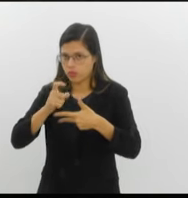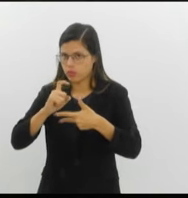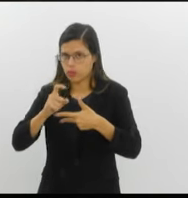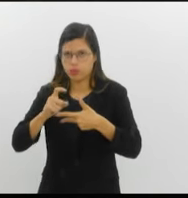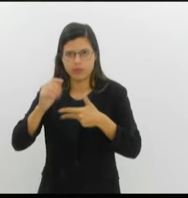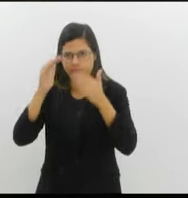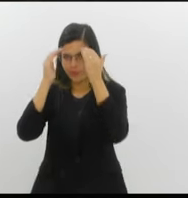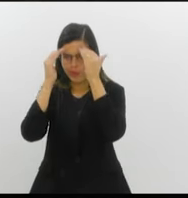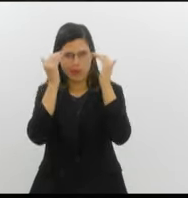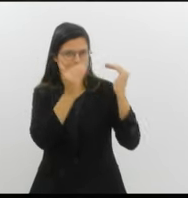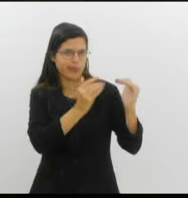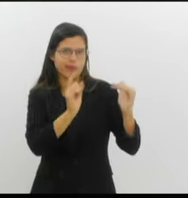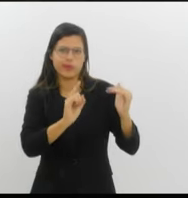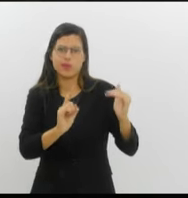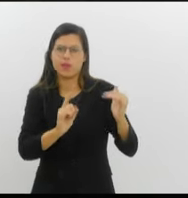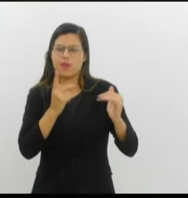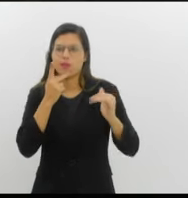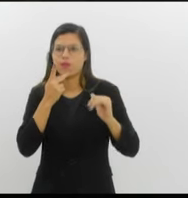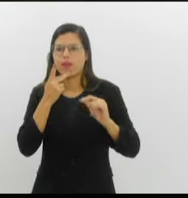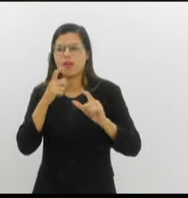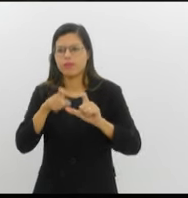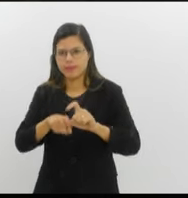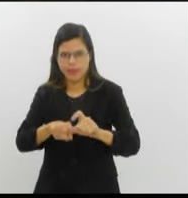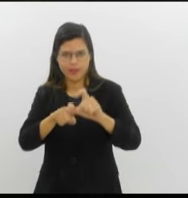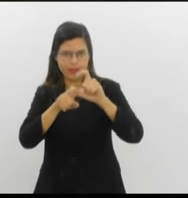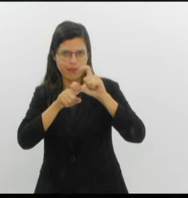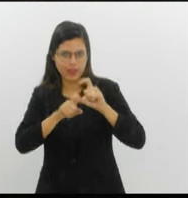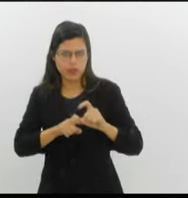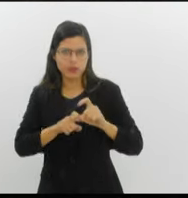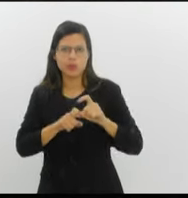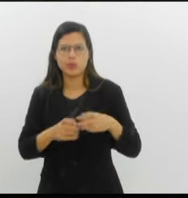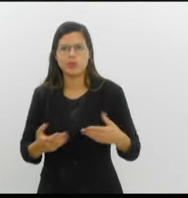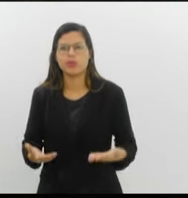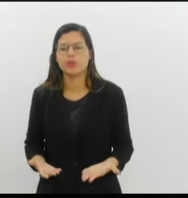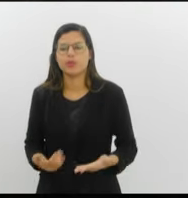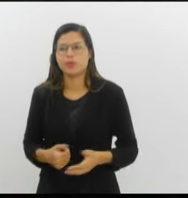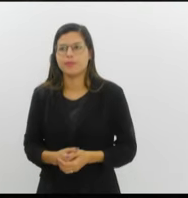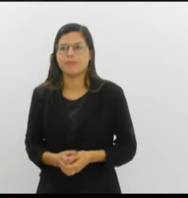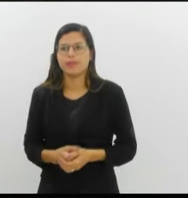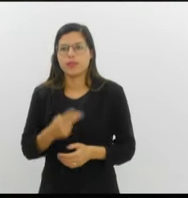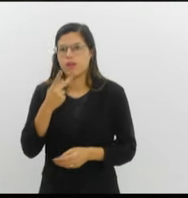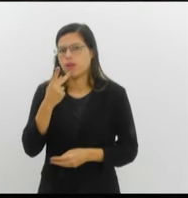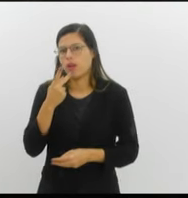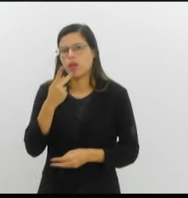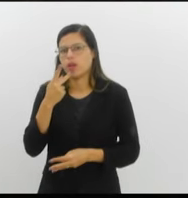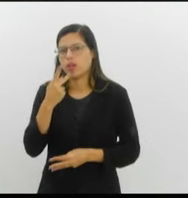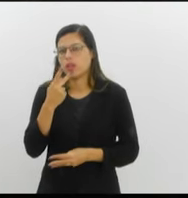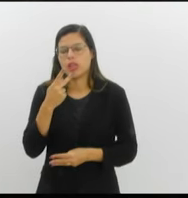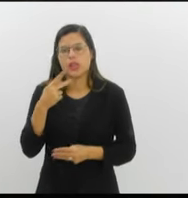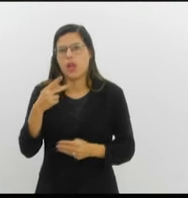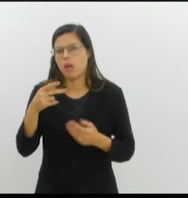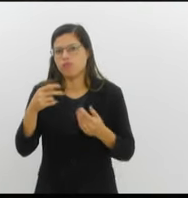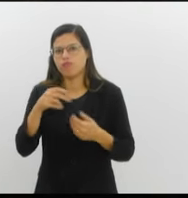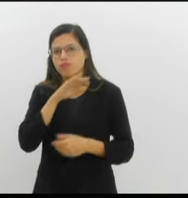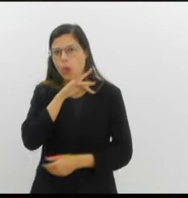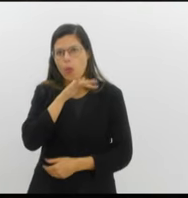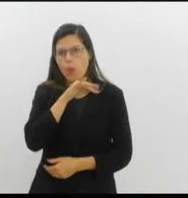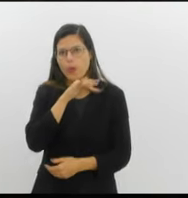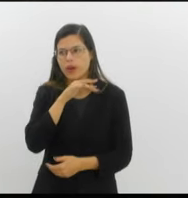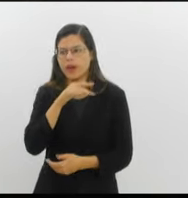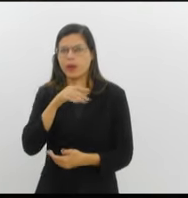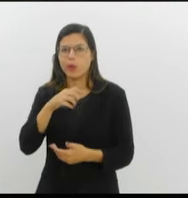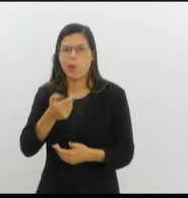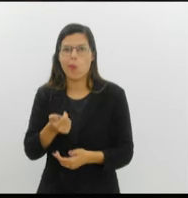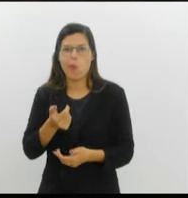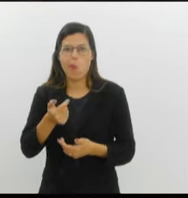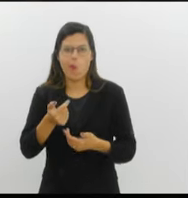Alega que está no vermelho, alega que a firma está quebrada, alegou agora que